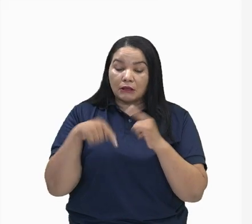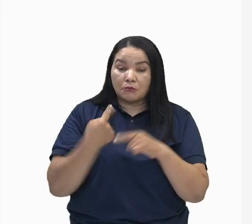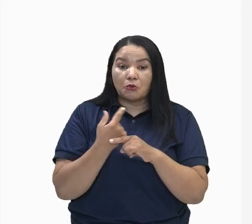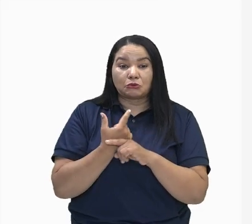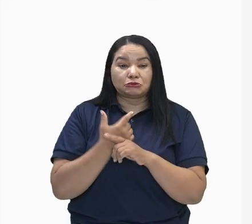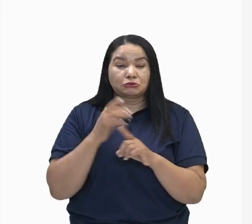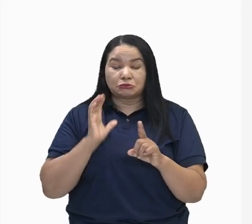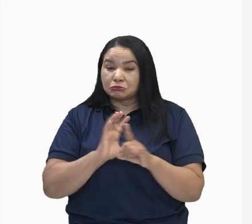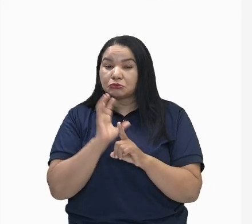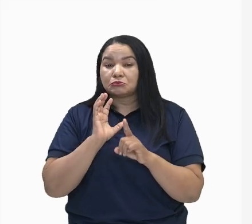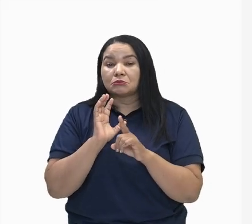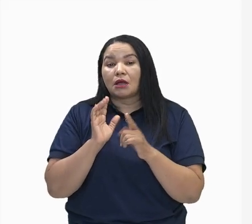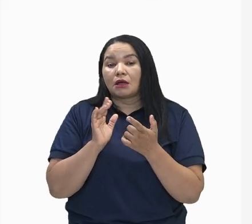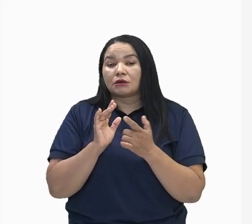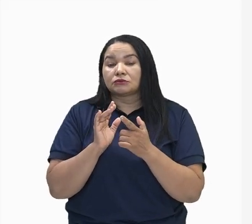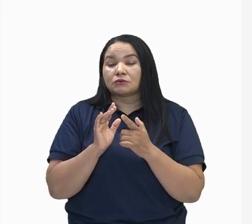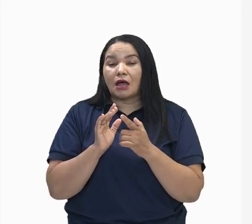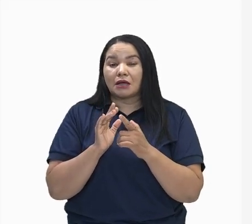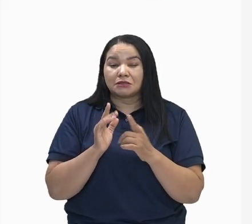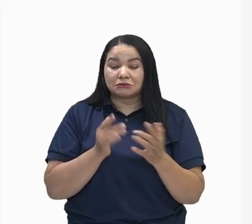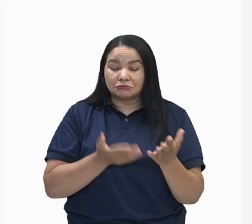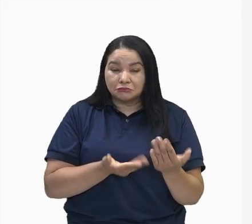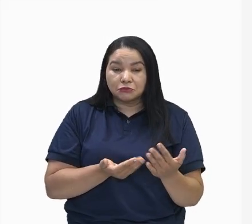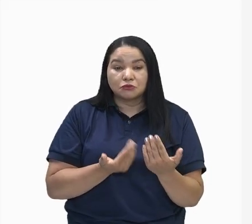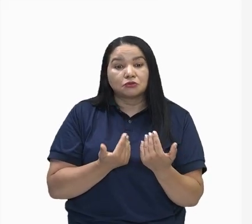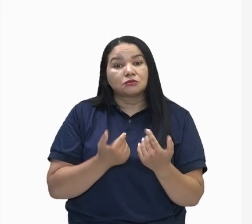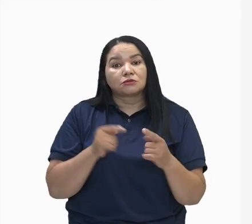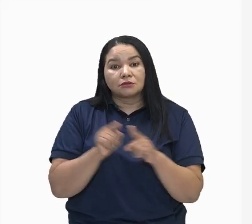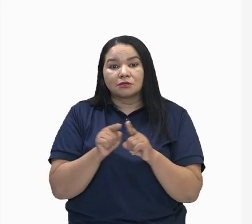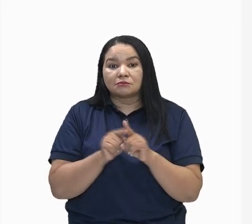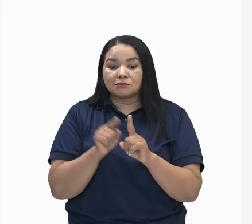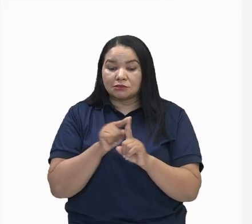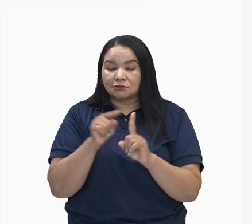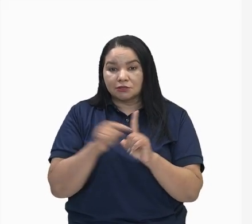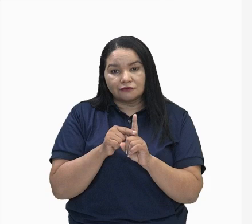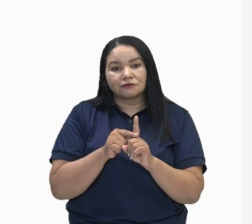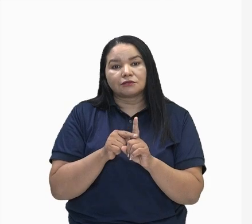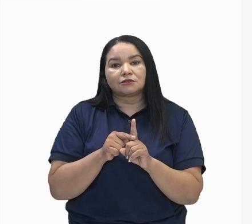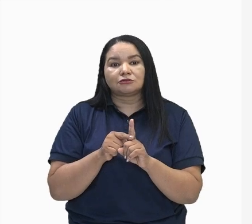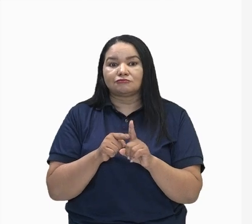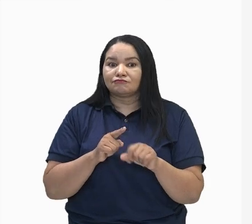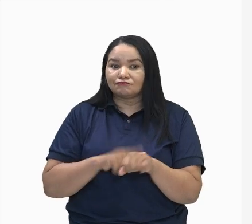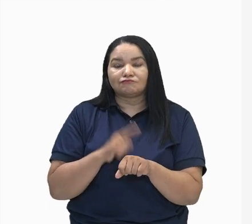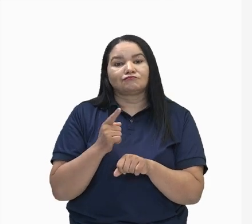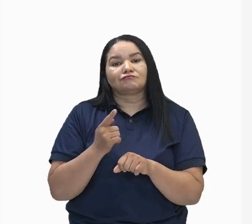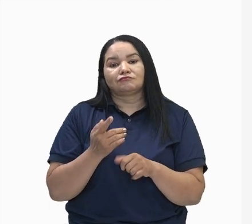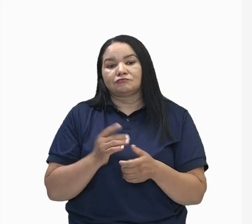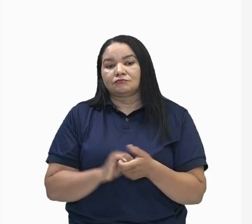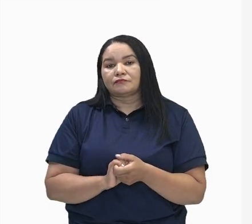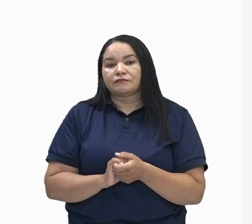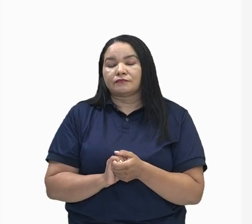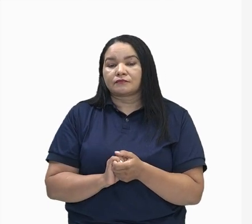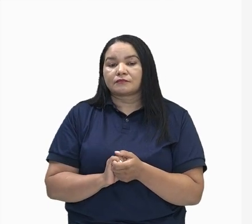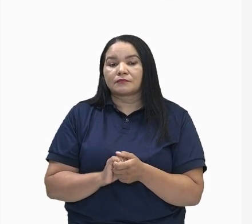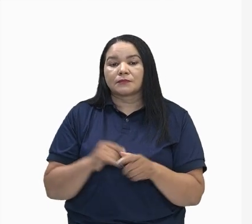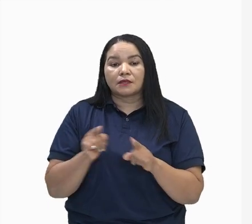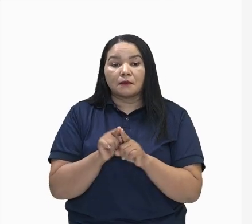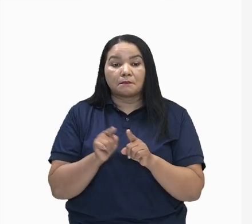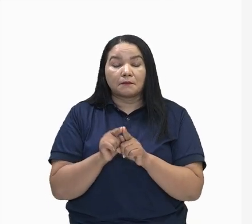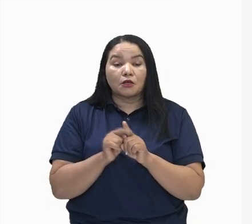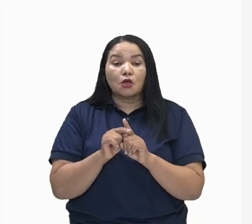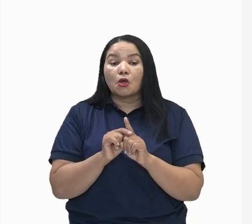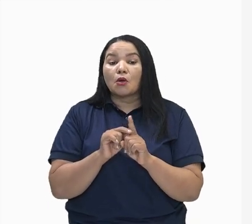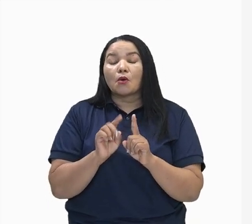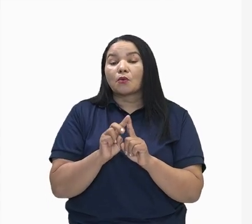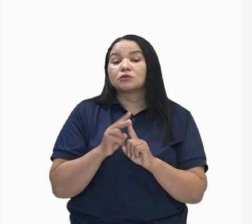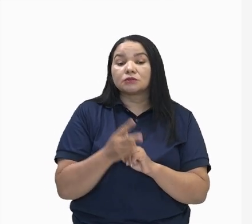da adolescência e ainda mais, né, uma gravidez inesperada. Quais seriam as consequências dessa gravidez na adolescência? O